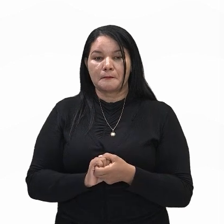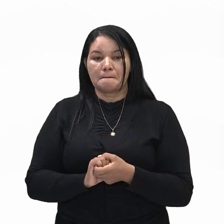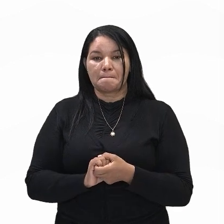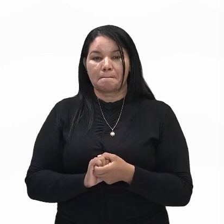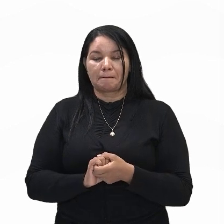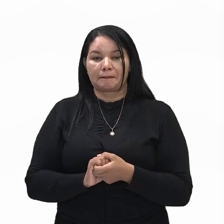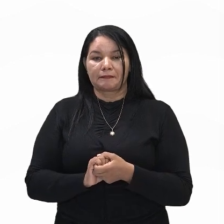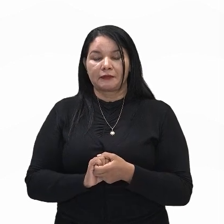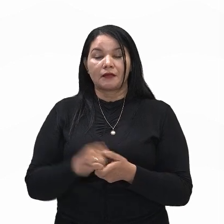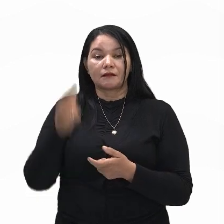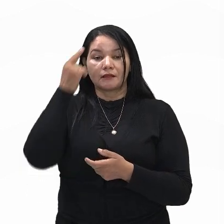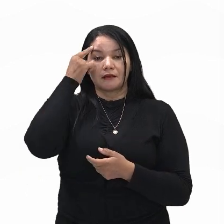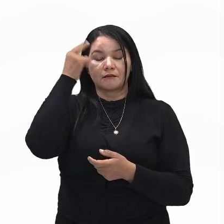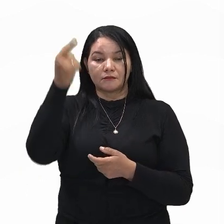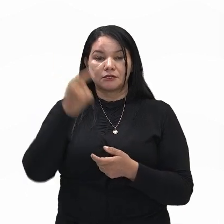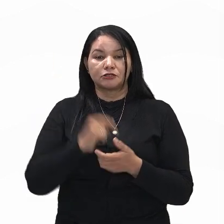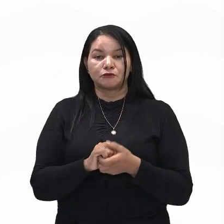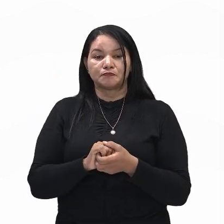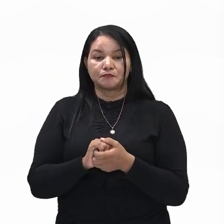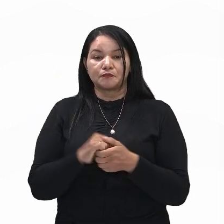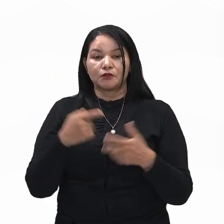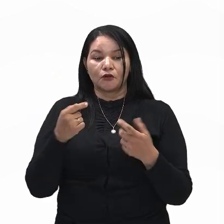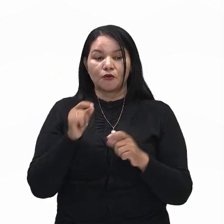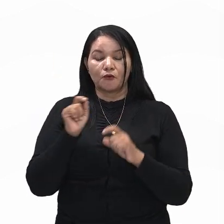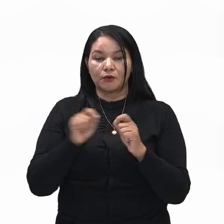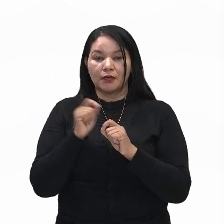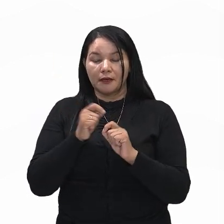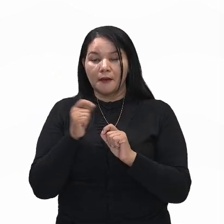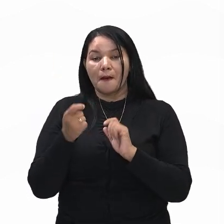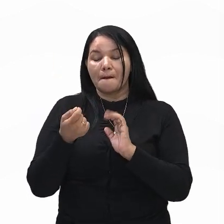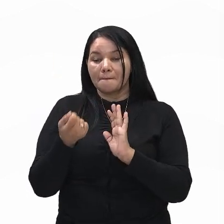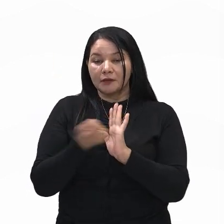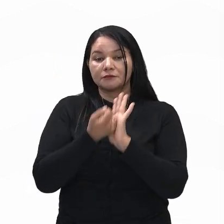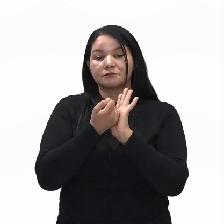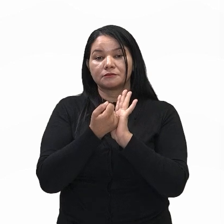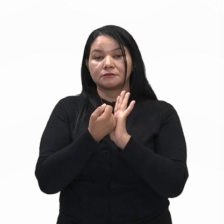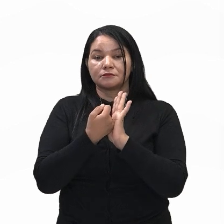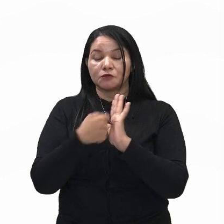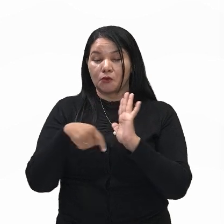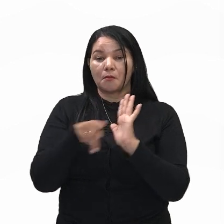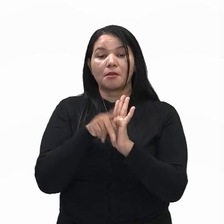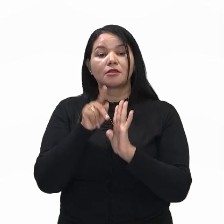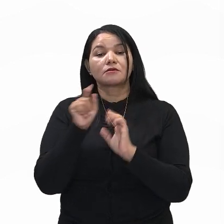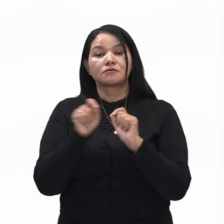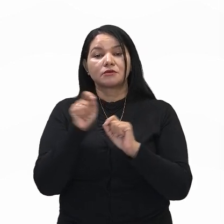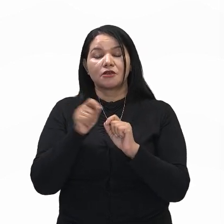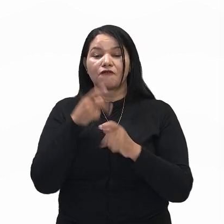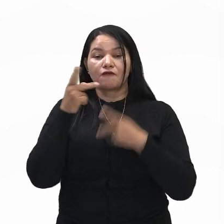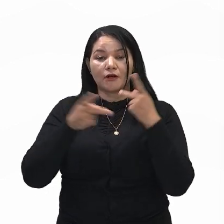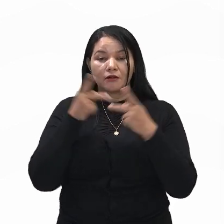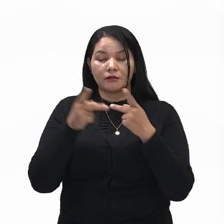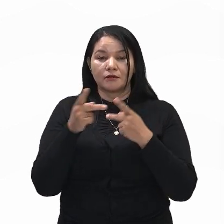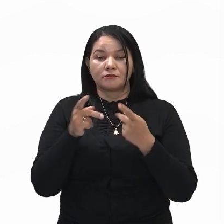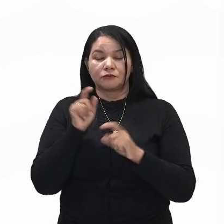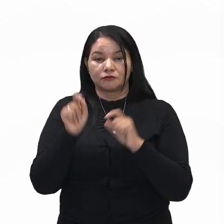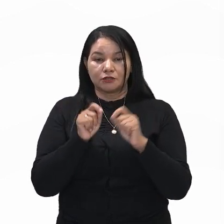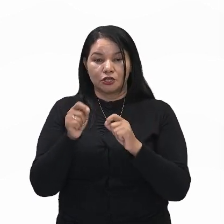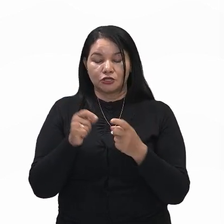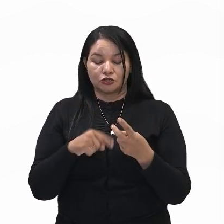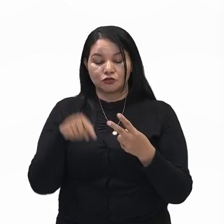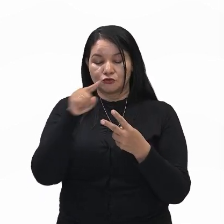relembrando a questão do patrimônio. Sim, quando falamos de patrimônio, vamos estar falando de